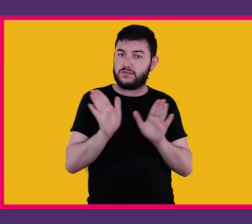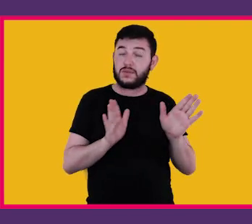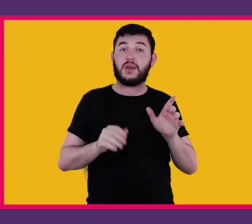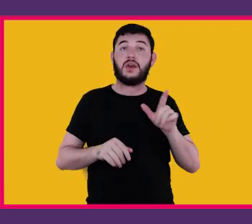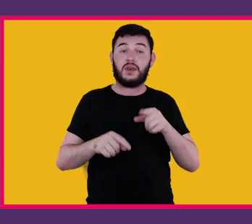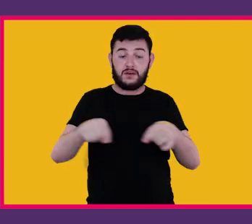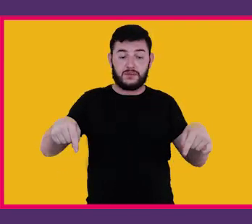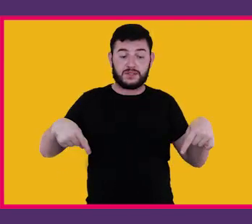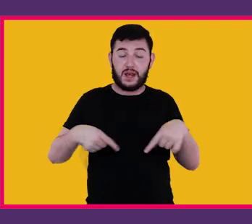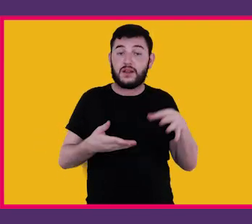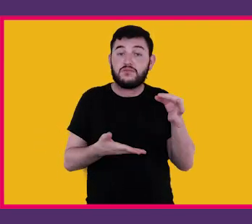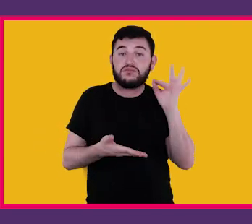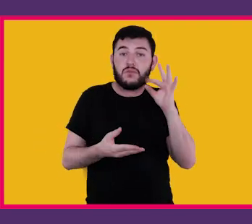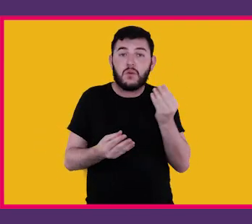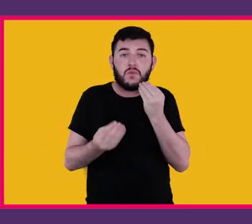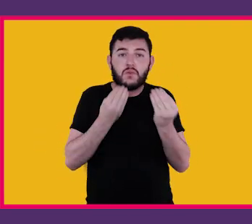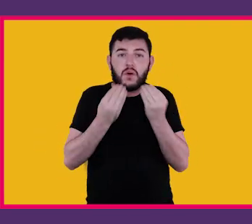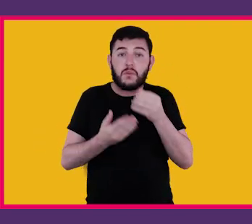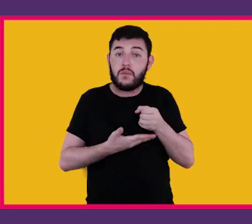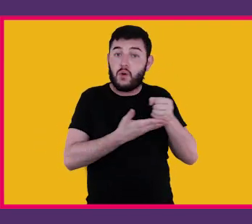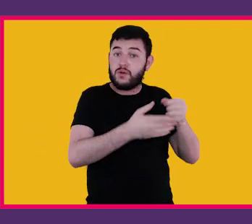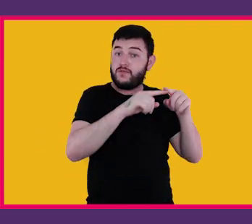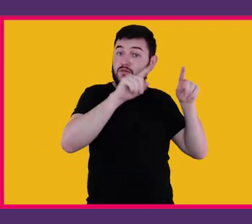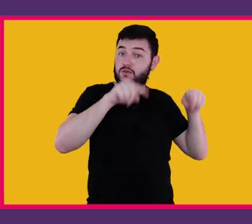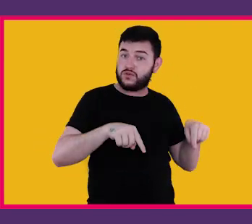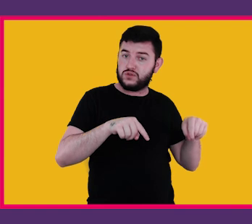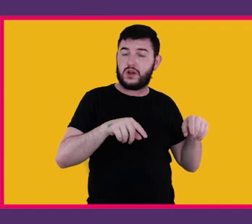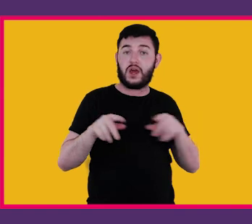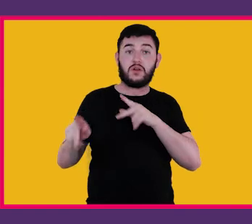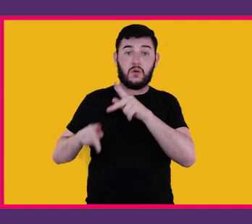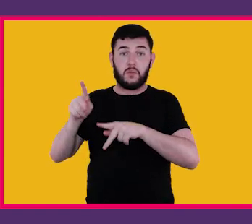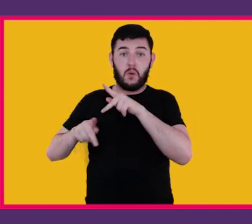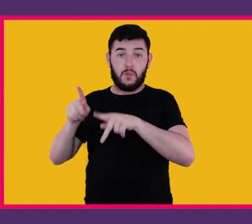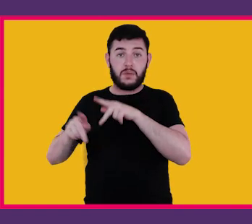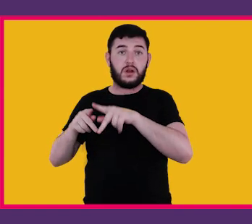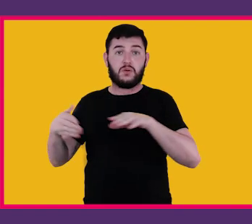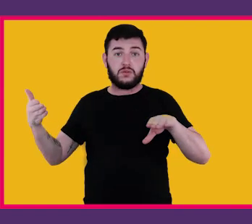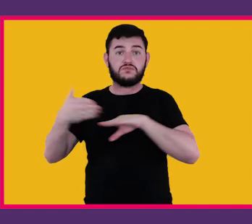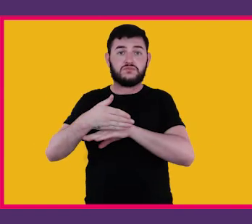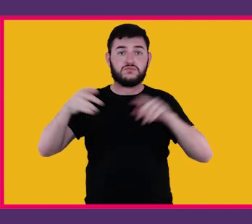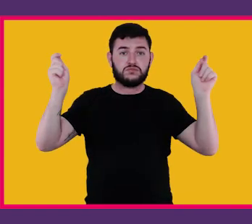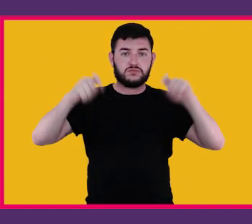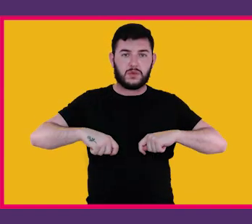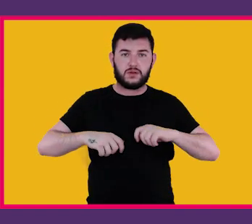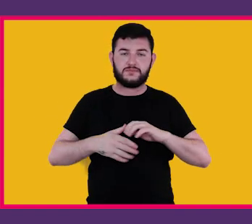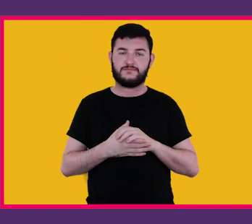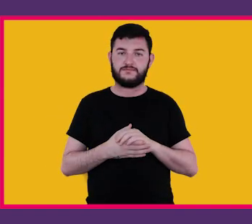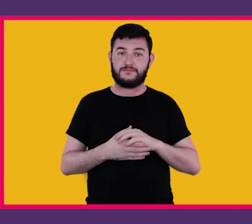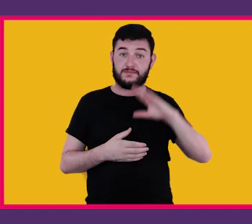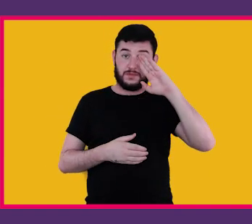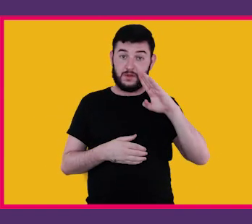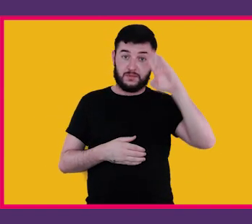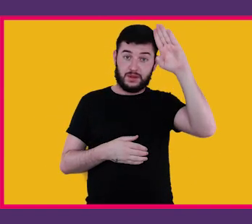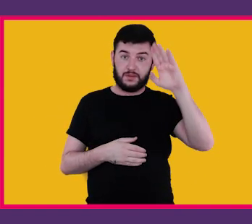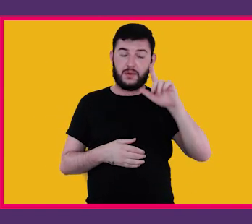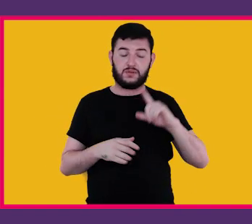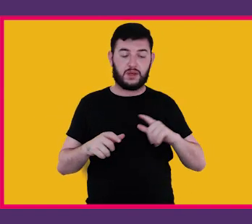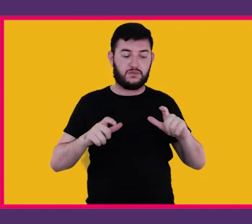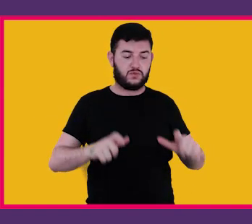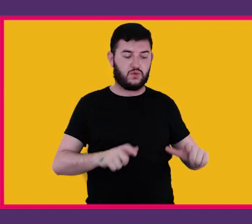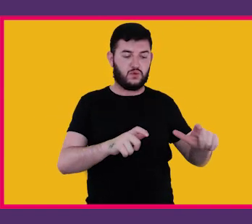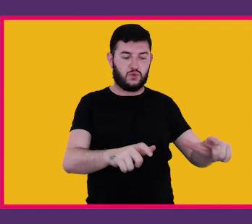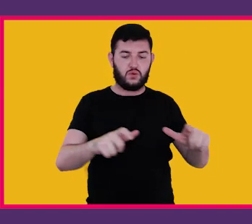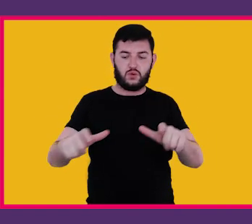que tanto funciona como apoio para os funcionários no dia a dia, quanto serve para atender o público. E o principal, que são áreas dedicadas para as